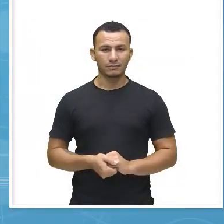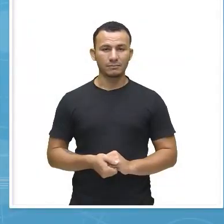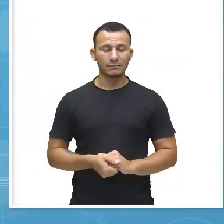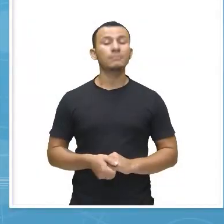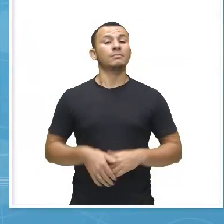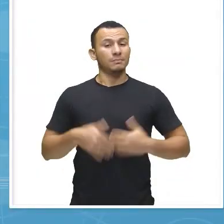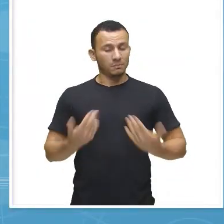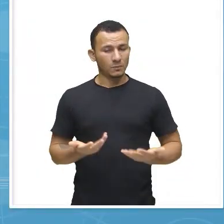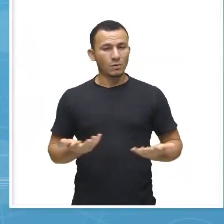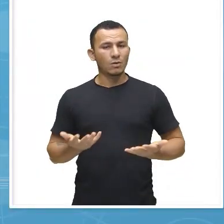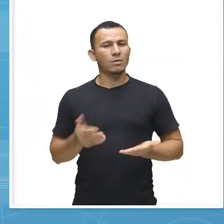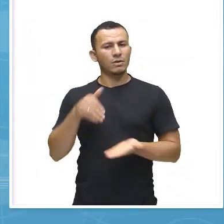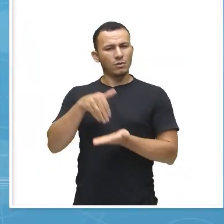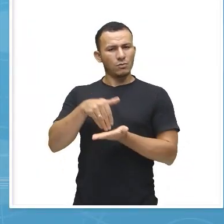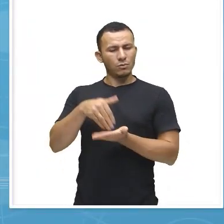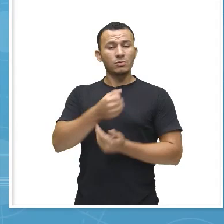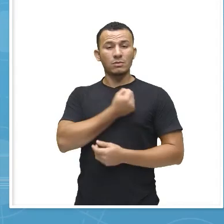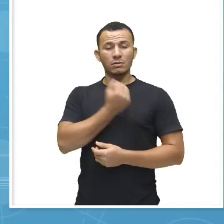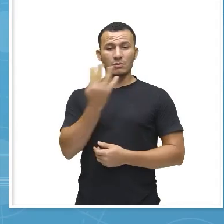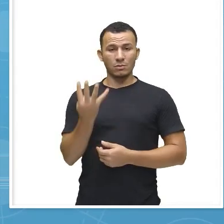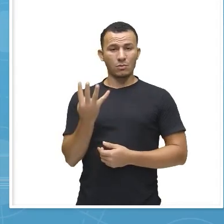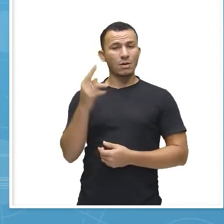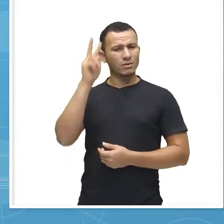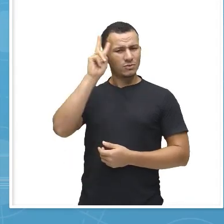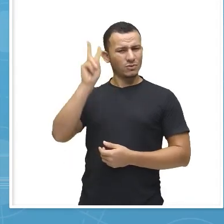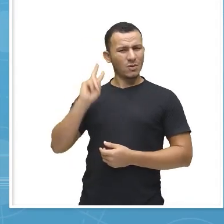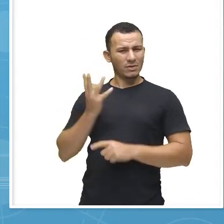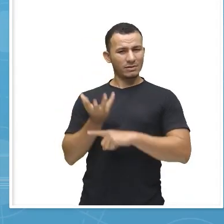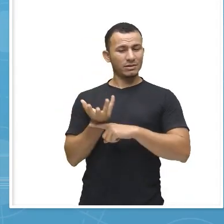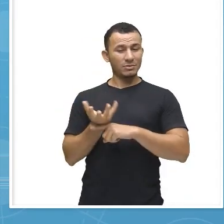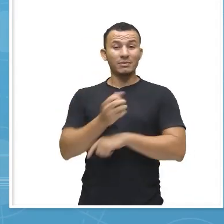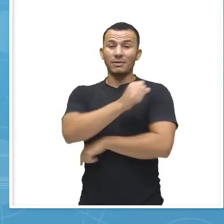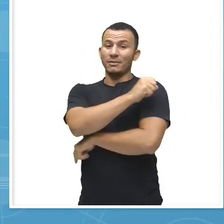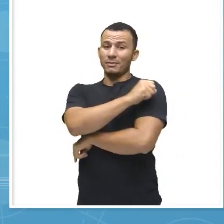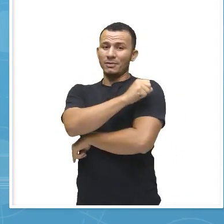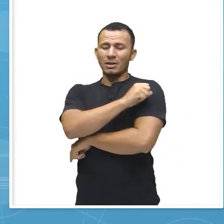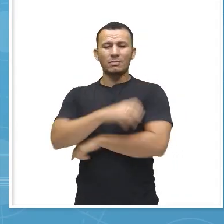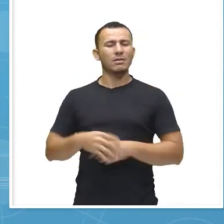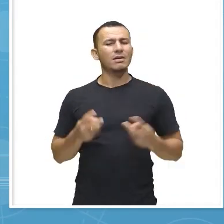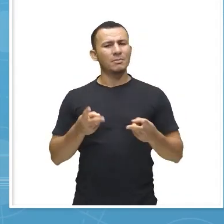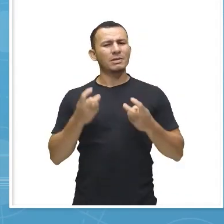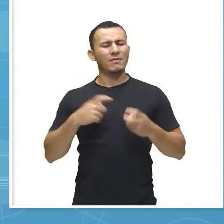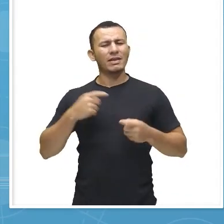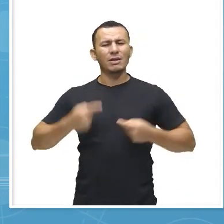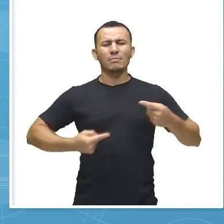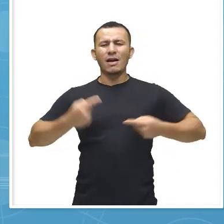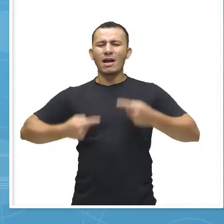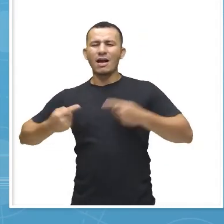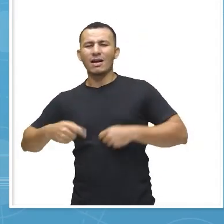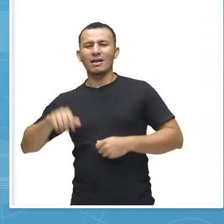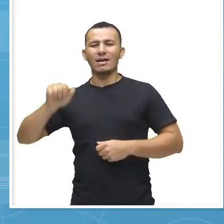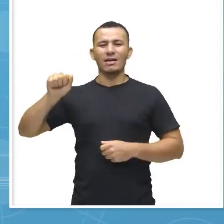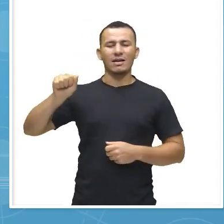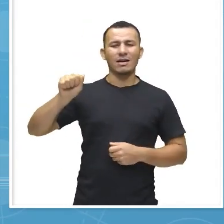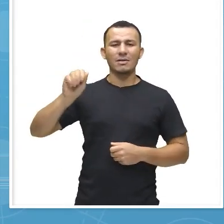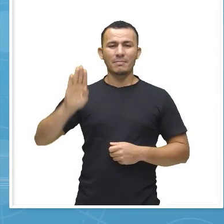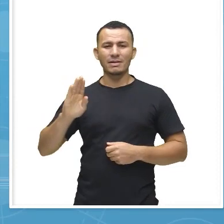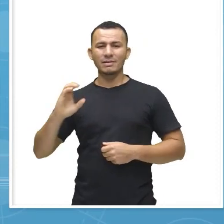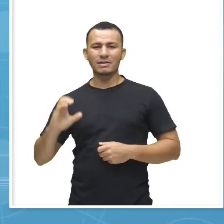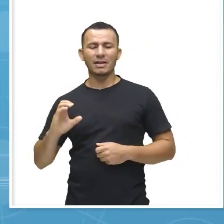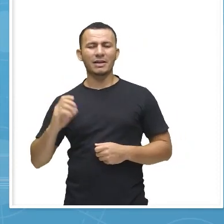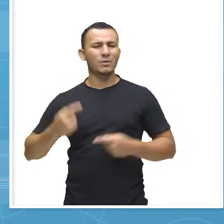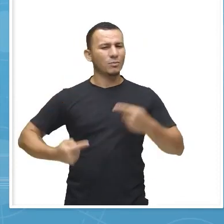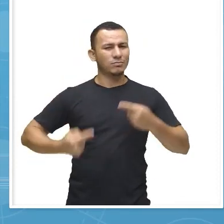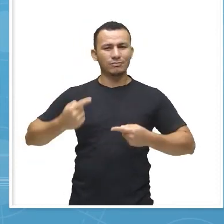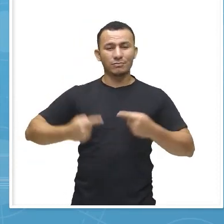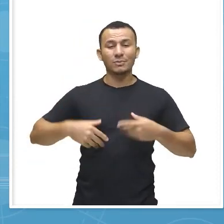Vamos lá então para a nossa última questão de história do oitavo ano. Vi aqui também que estamos com várias discussões, A, B, C, qual será a